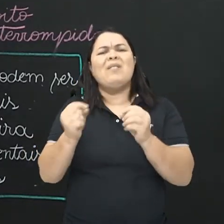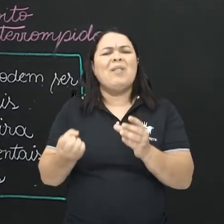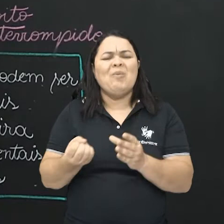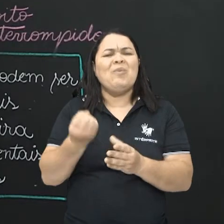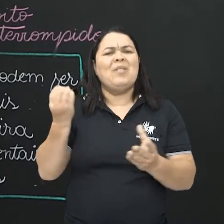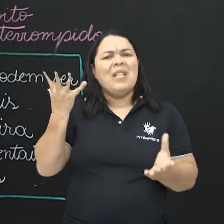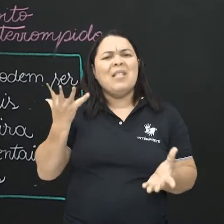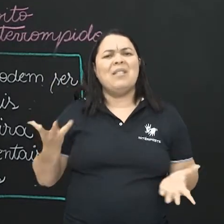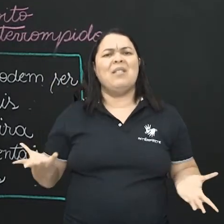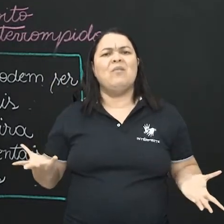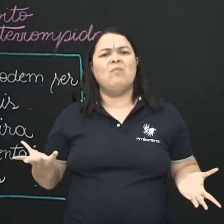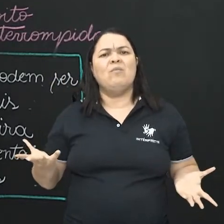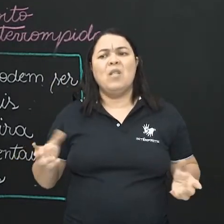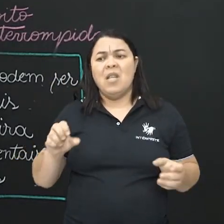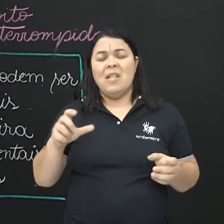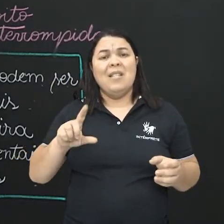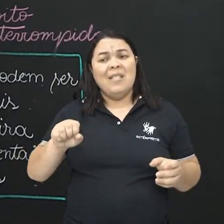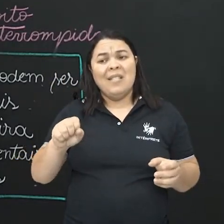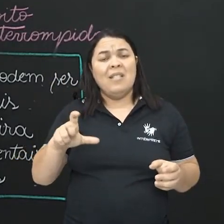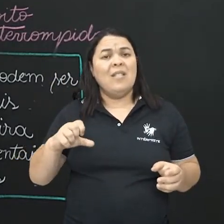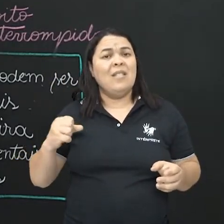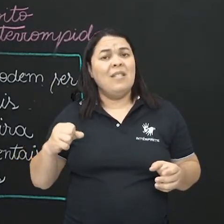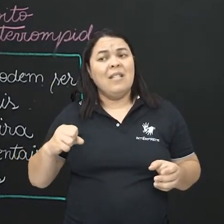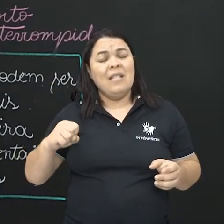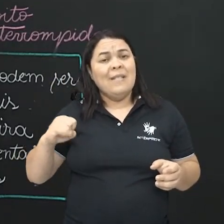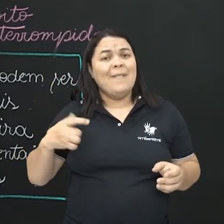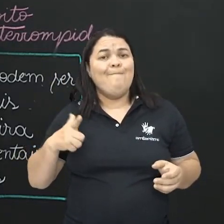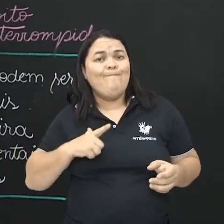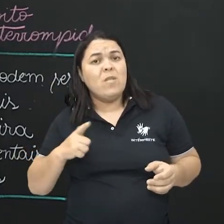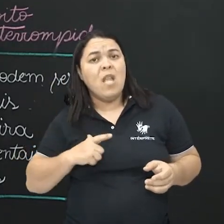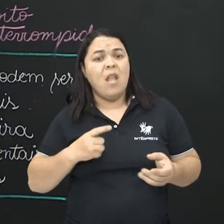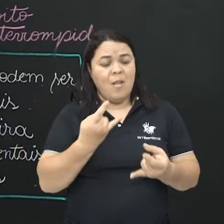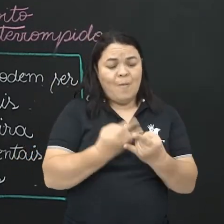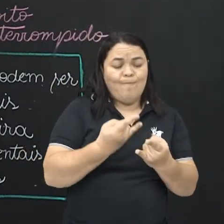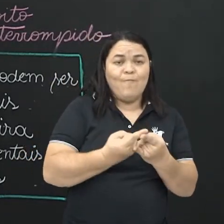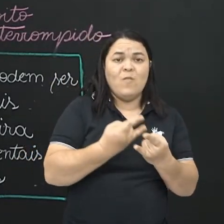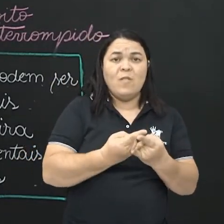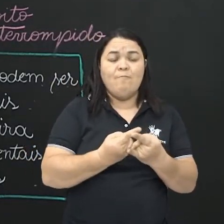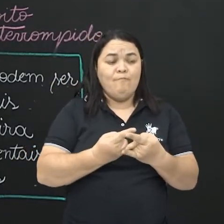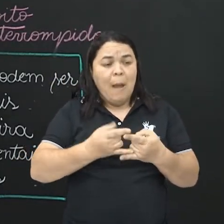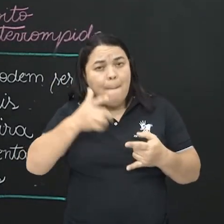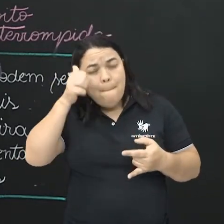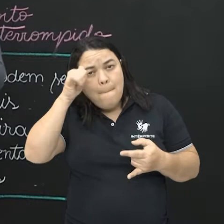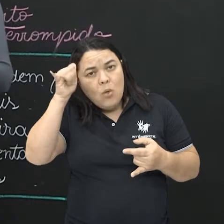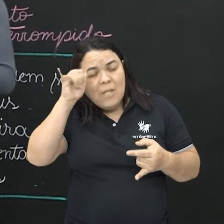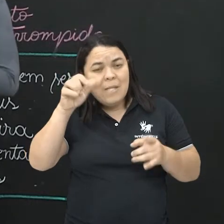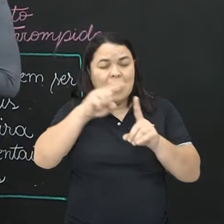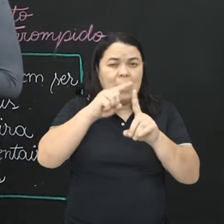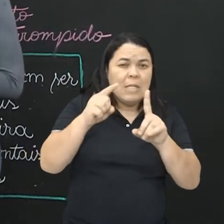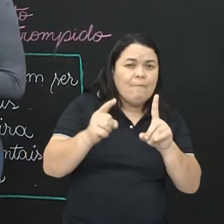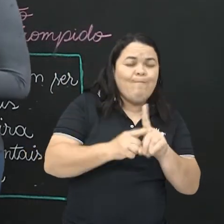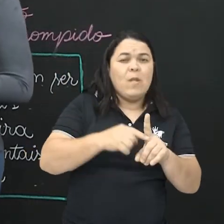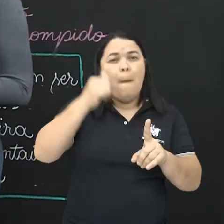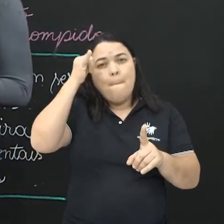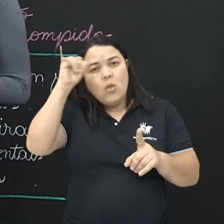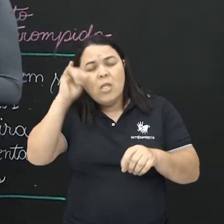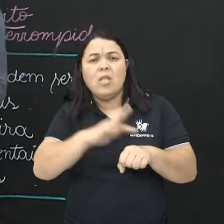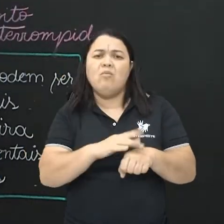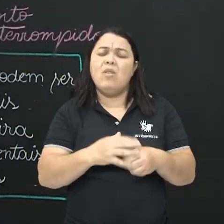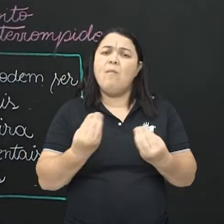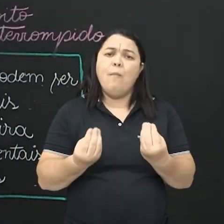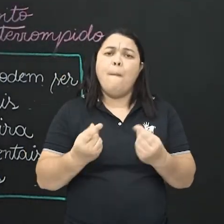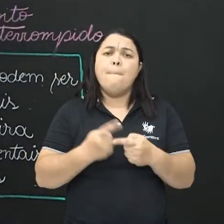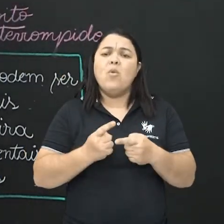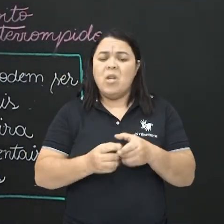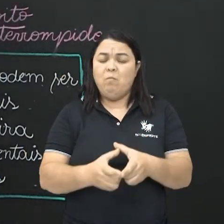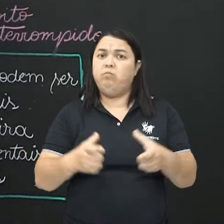é um método tão acessível. Um método, então, de barreira que vai proteger de doenças e de uma gravidez indesejada. A gente avança